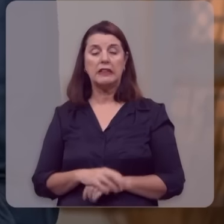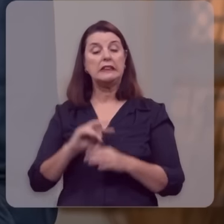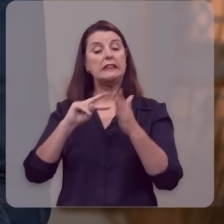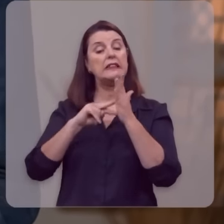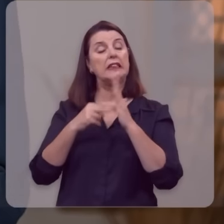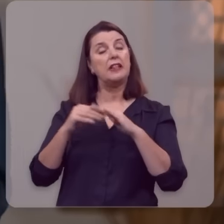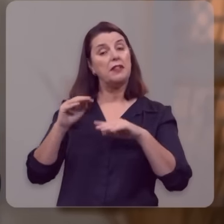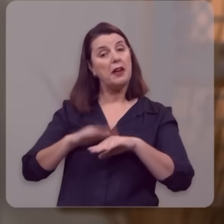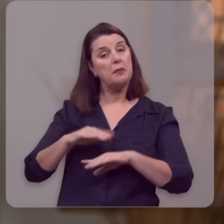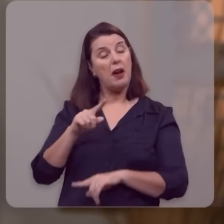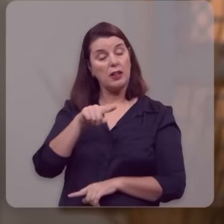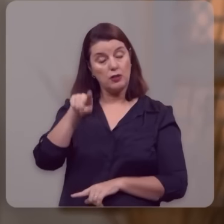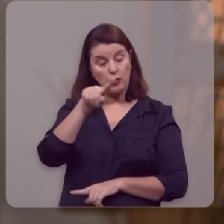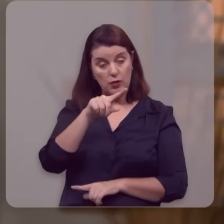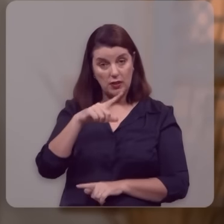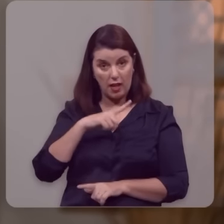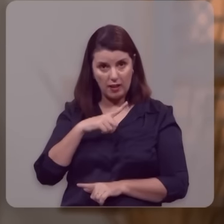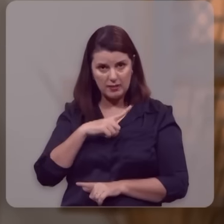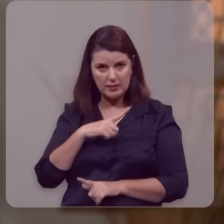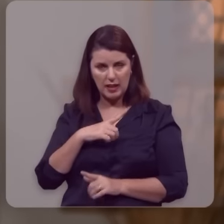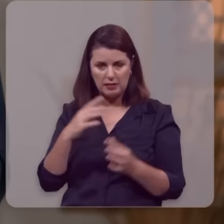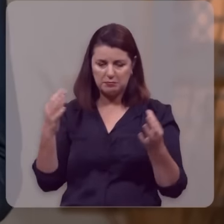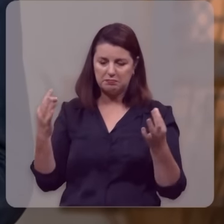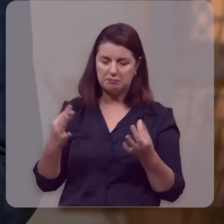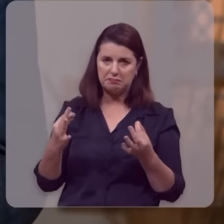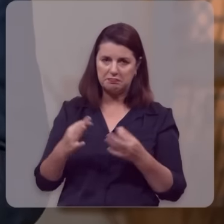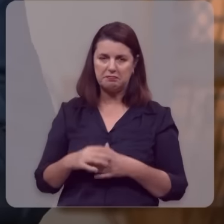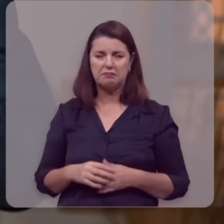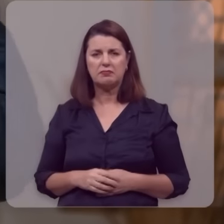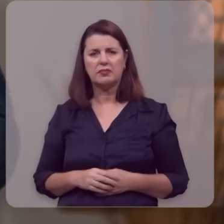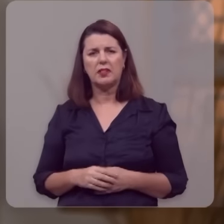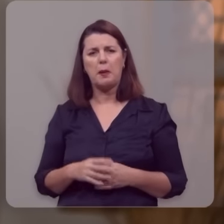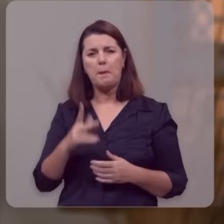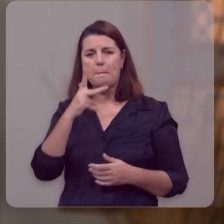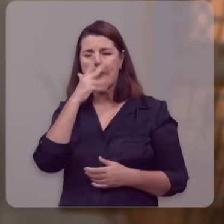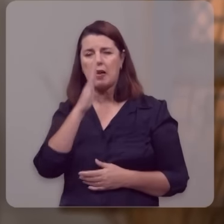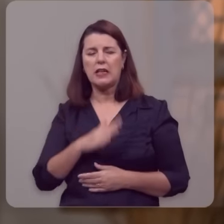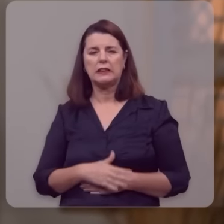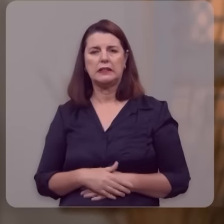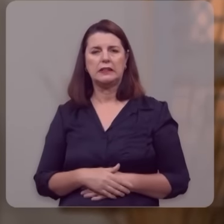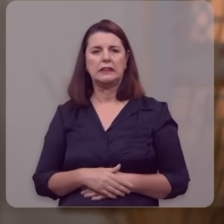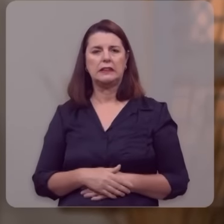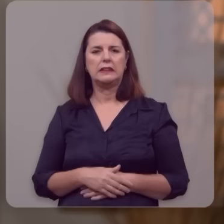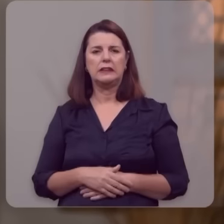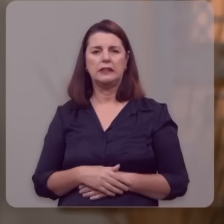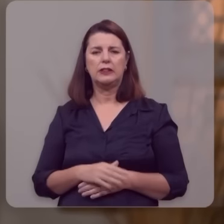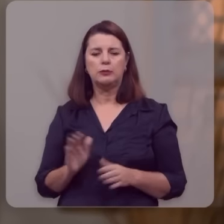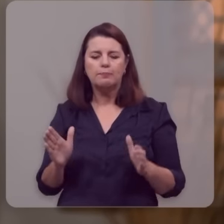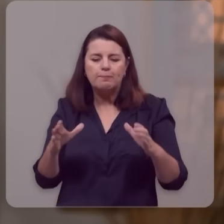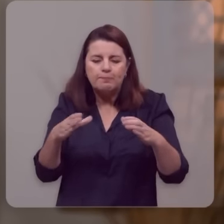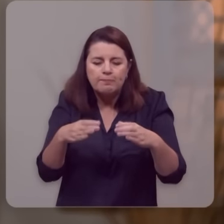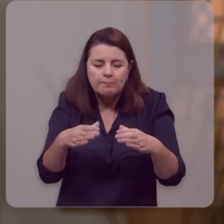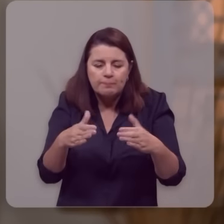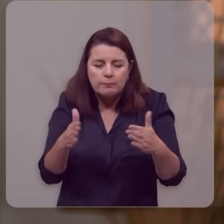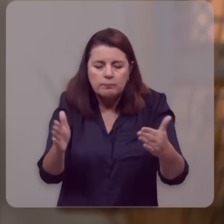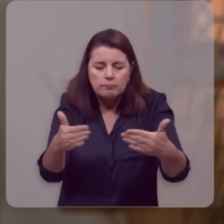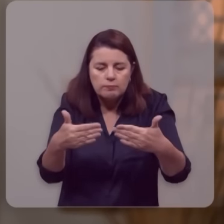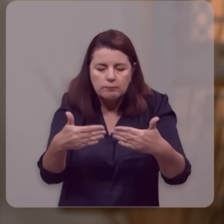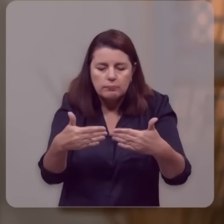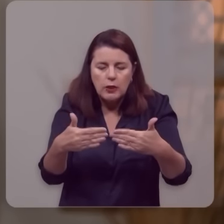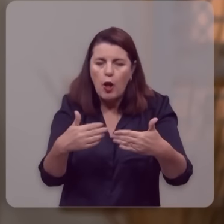significa mais que você está de certa forma encurralado por este Deus ele é